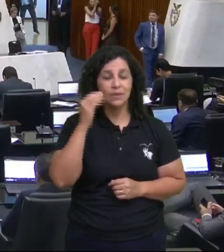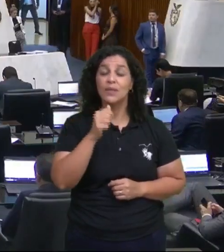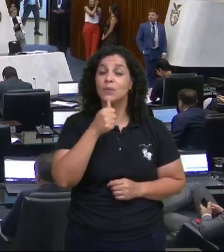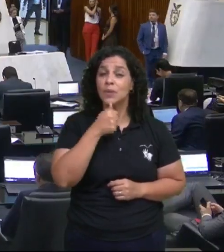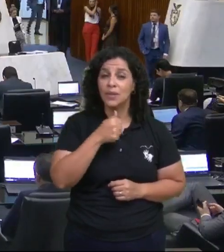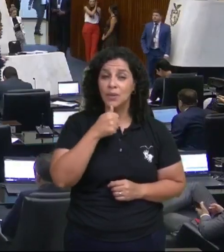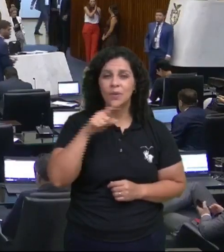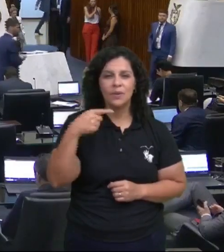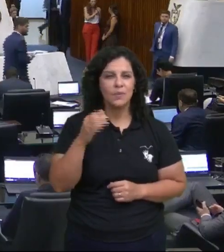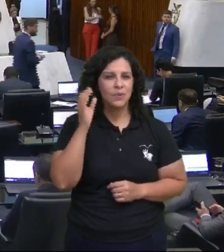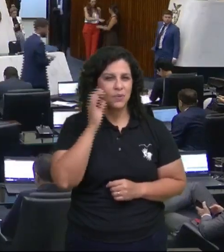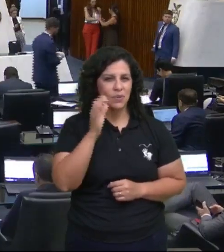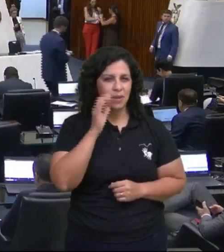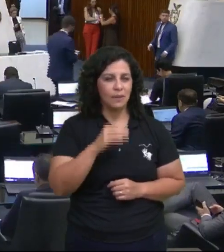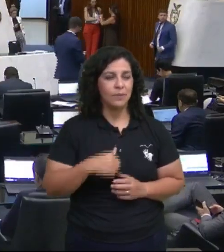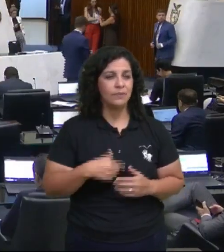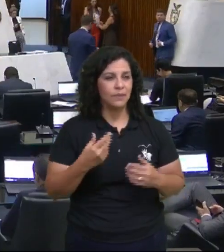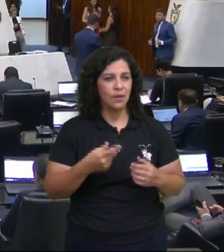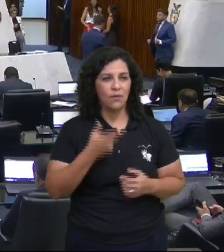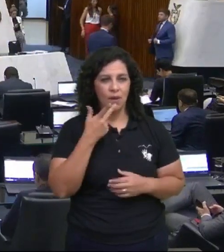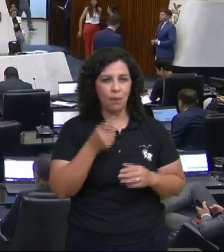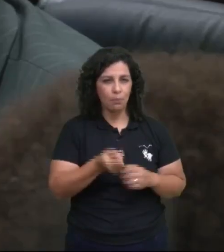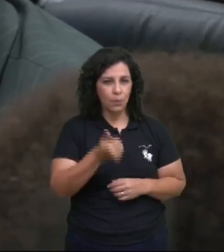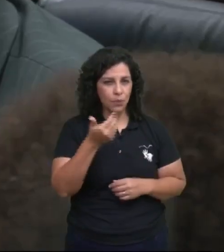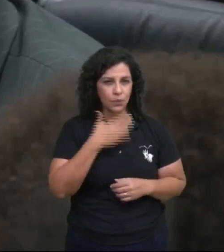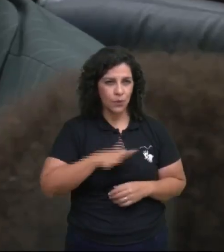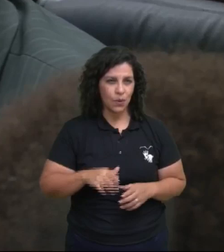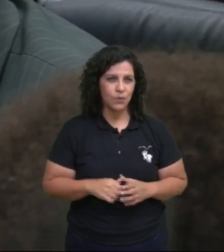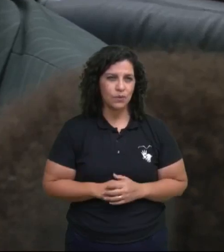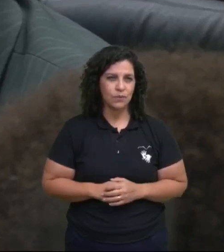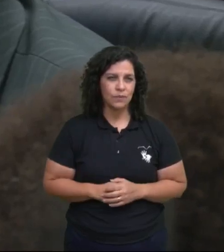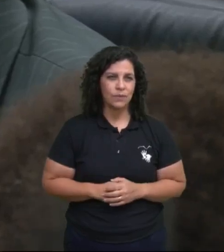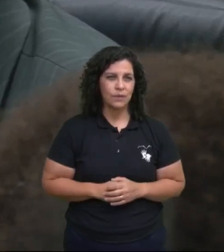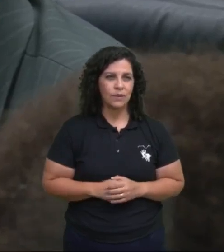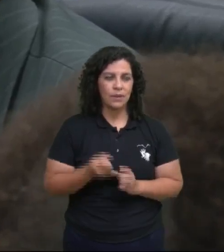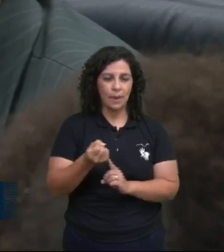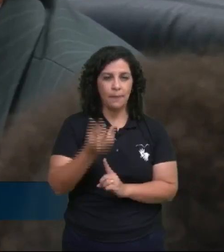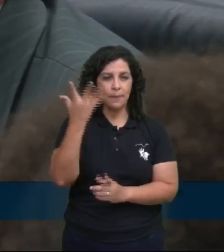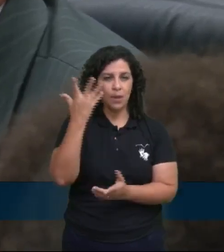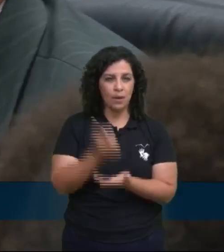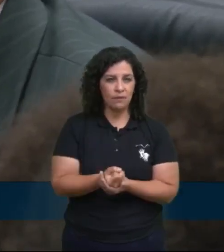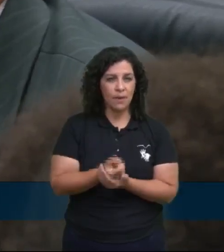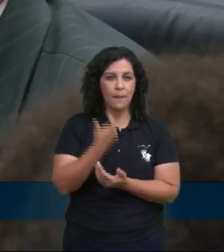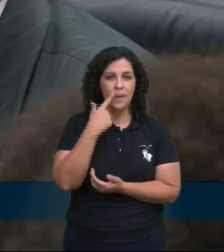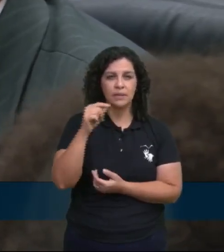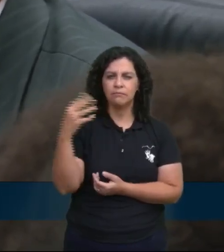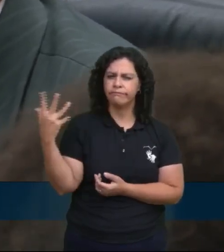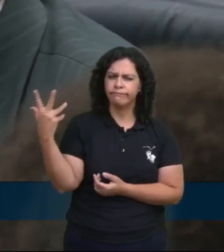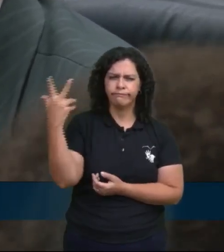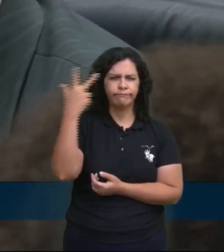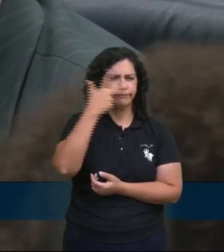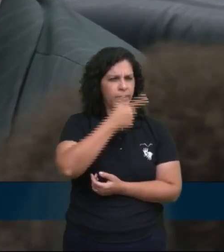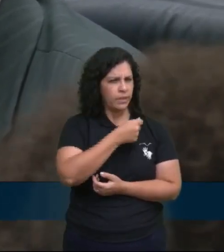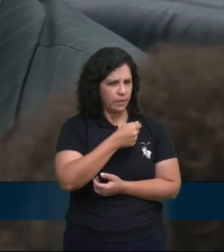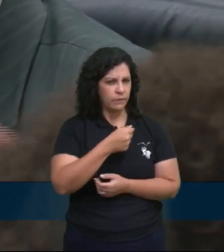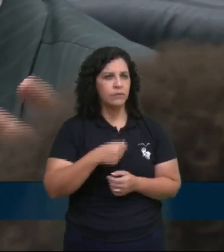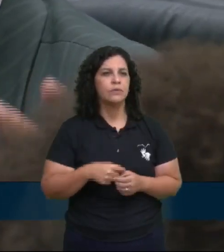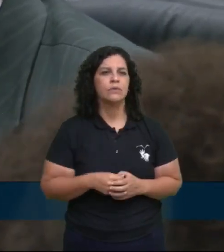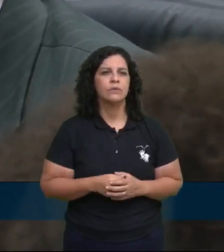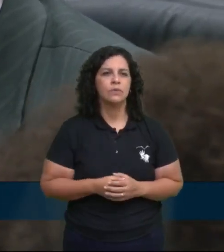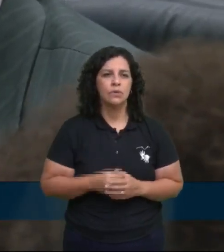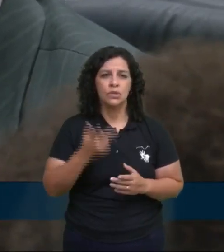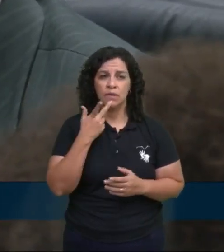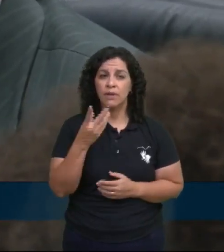eu não gosto de falar pouco. E a biografia do teu pai é uma biografia fantástica. Eu explicitei isso